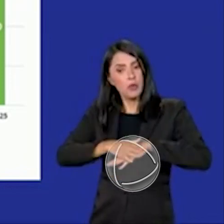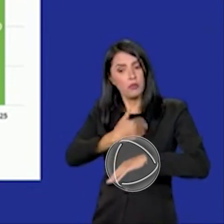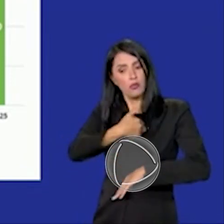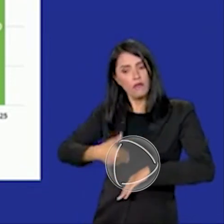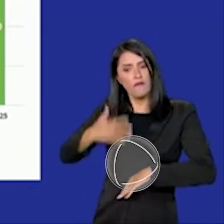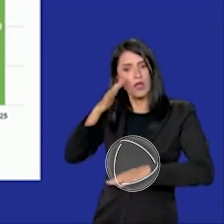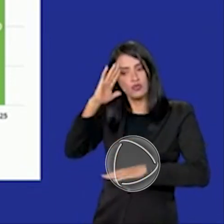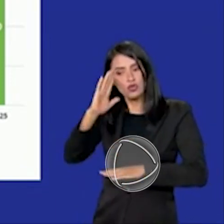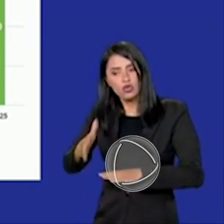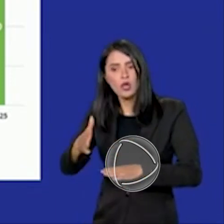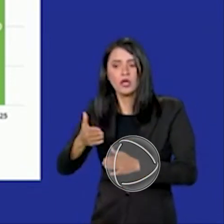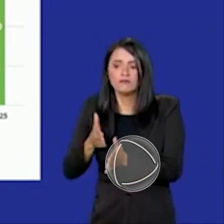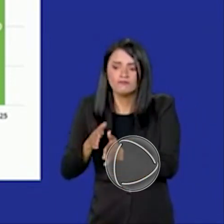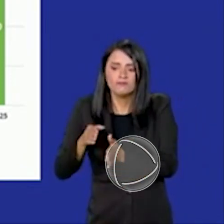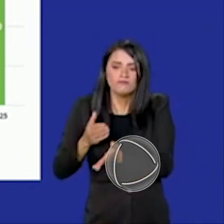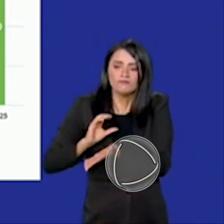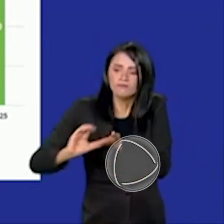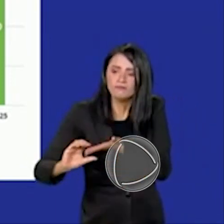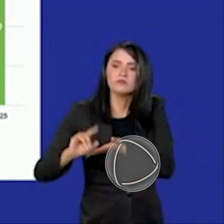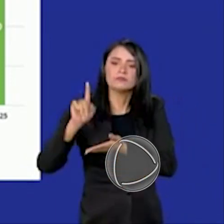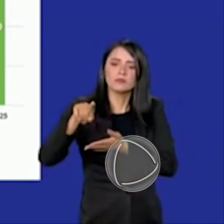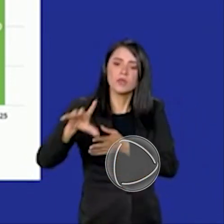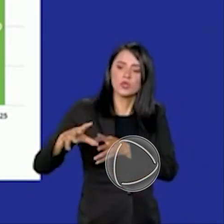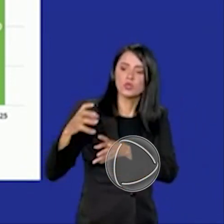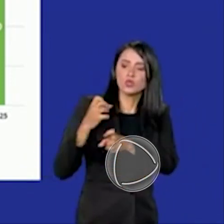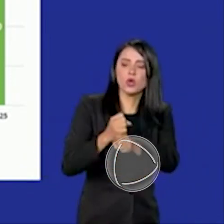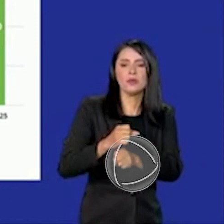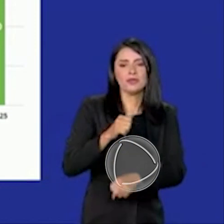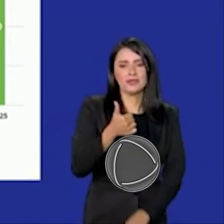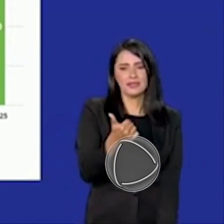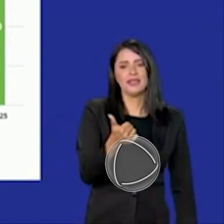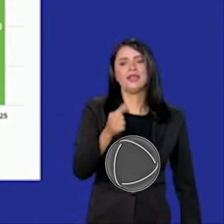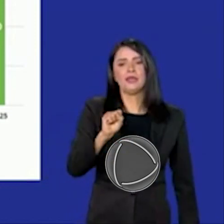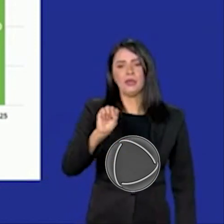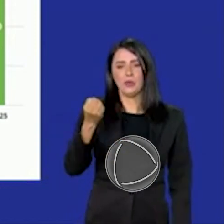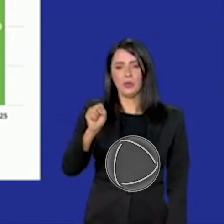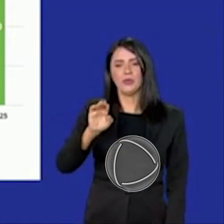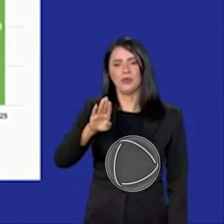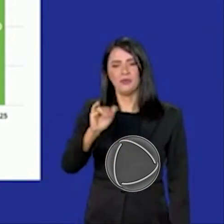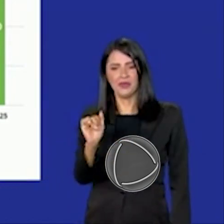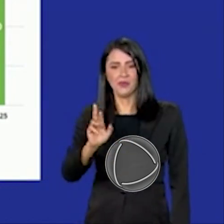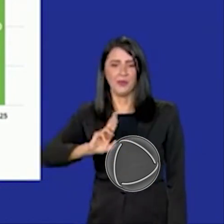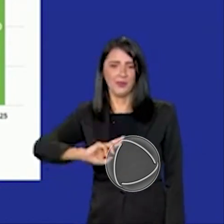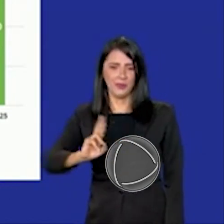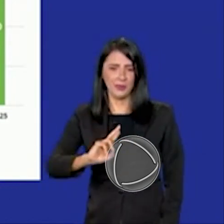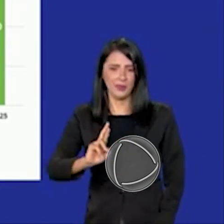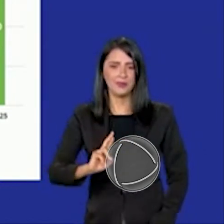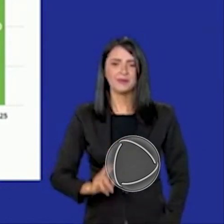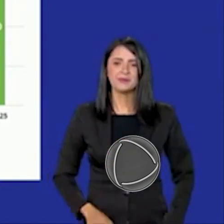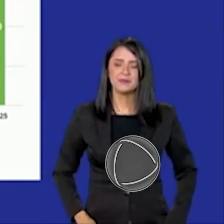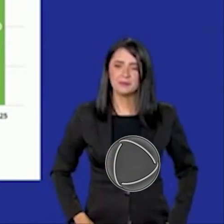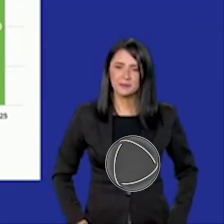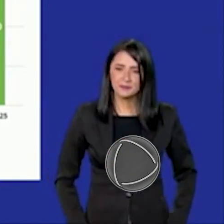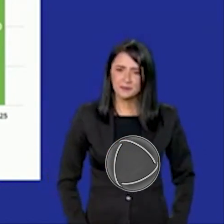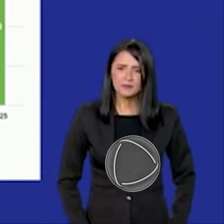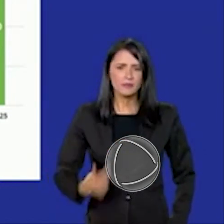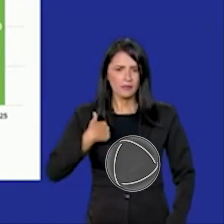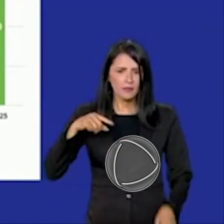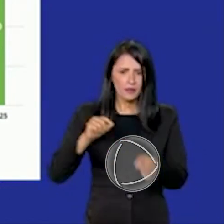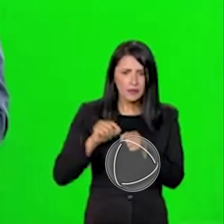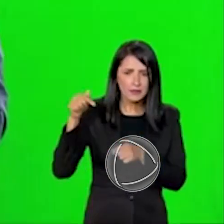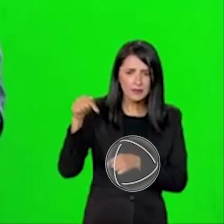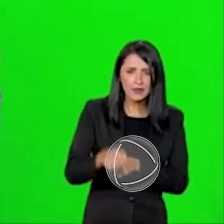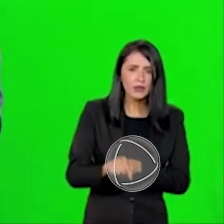para isso. Por isso, se soma-se então, mais 108 bilhões de reais. E aqui, não estou fazendo isso